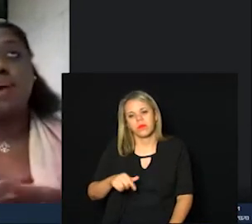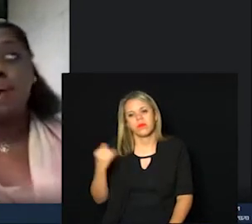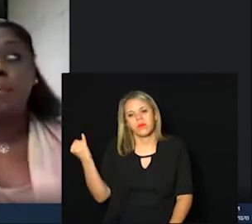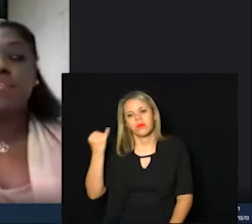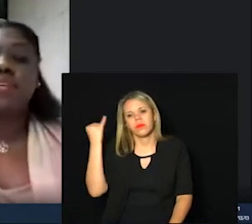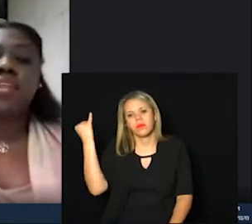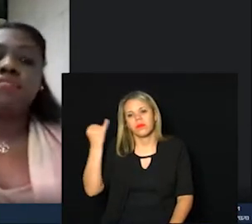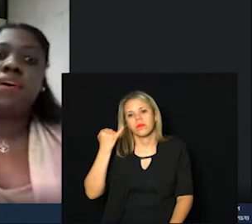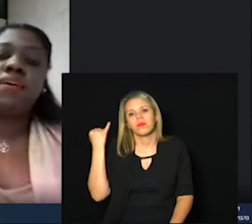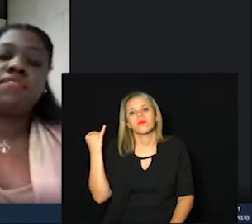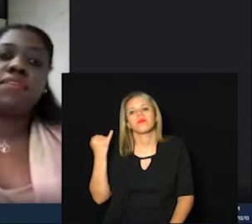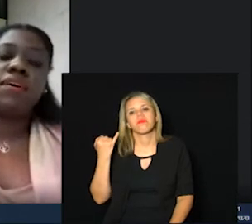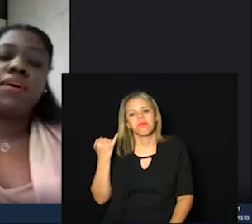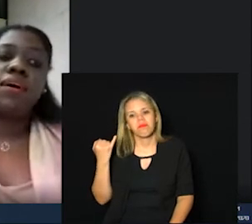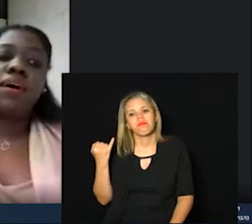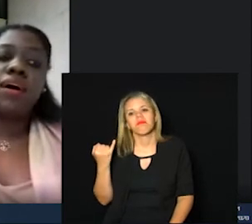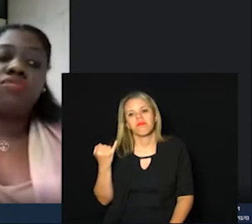significância